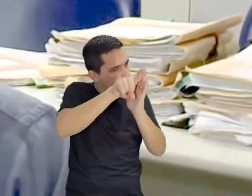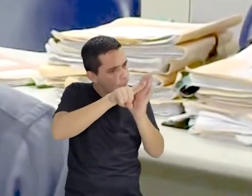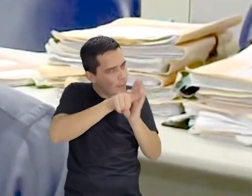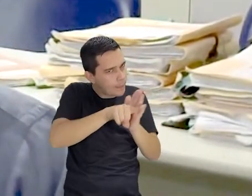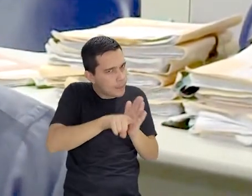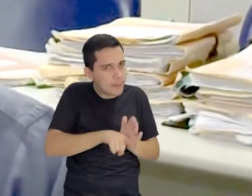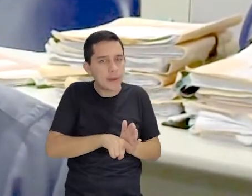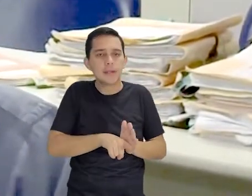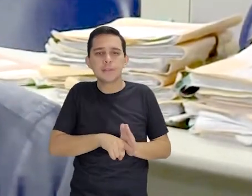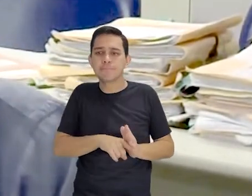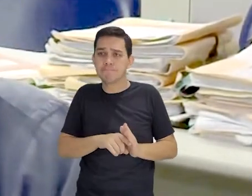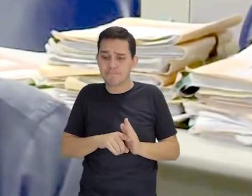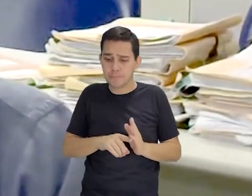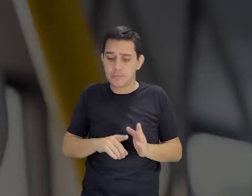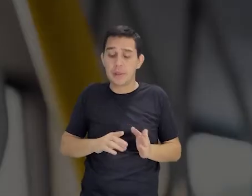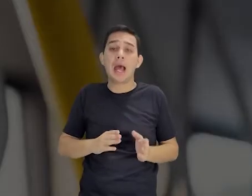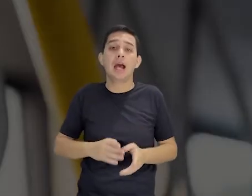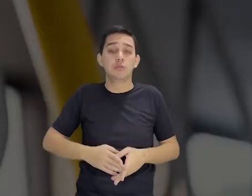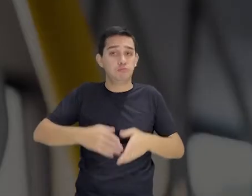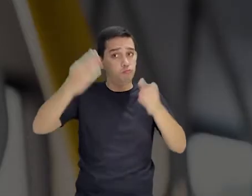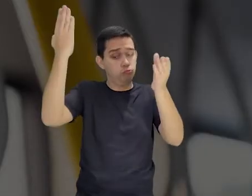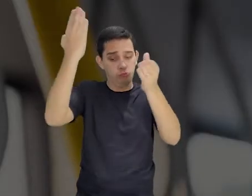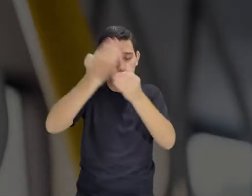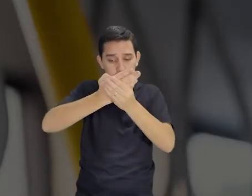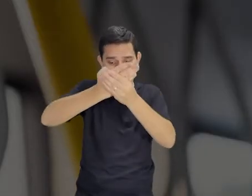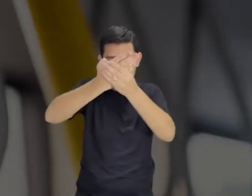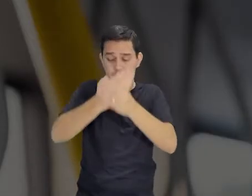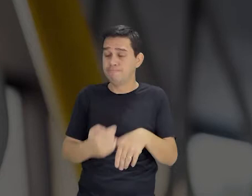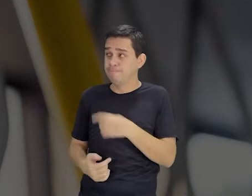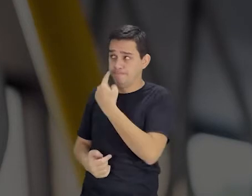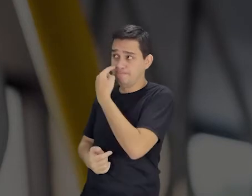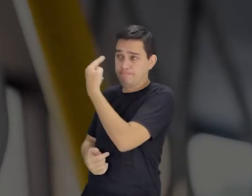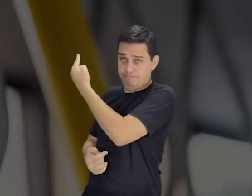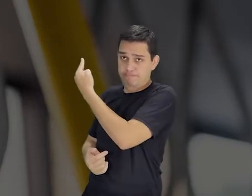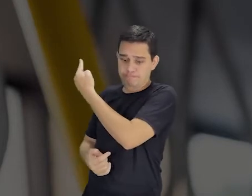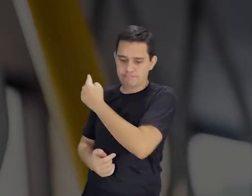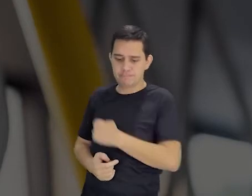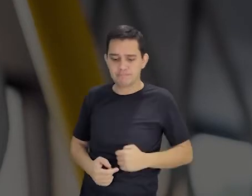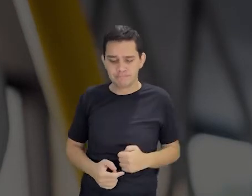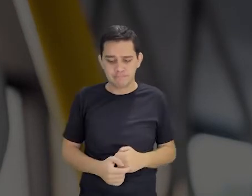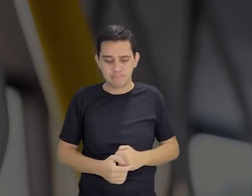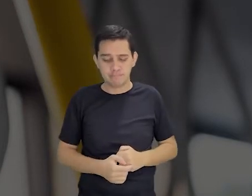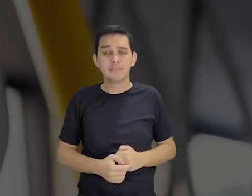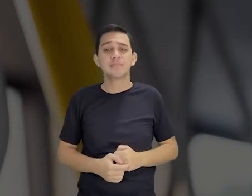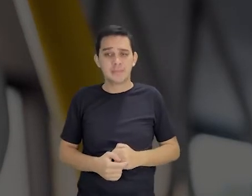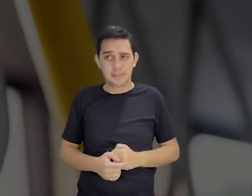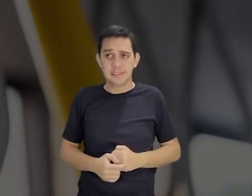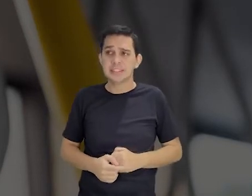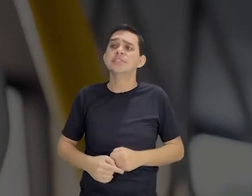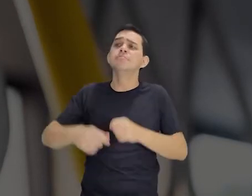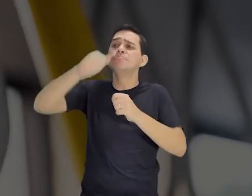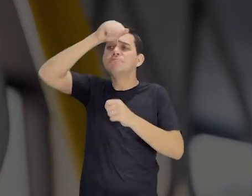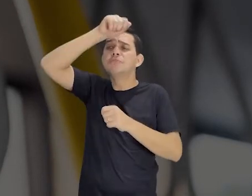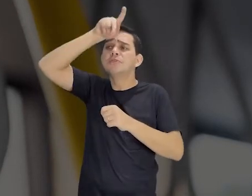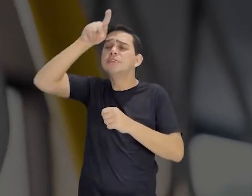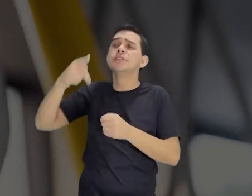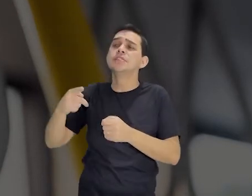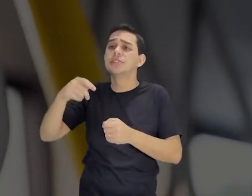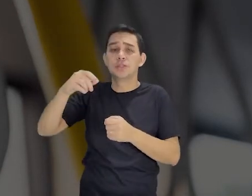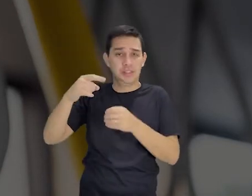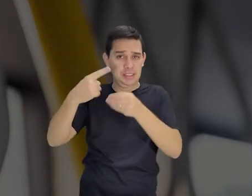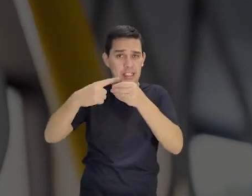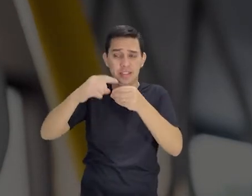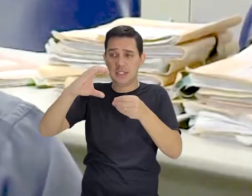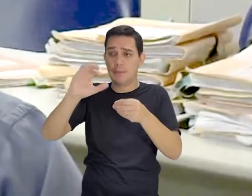dessa denúncia, eu instaurei um inquérito civil e passei a dar início às tratativas com a Prefeitura de Cabo Frio para que